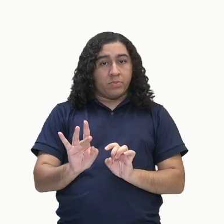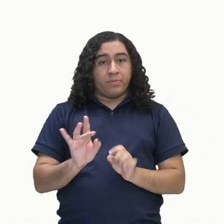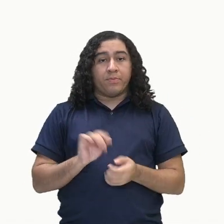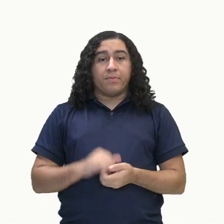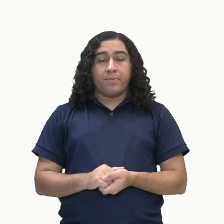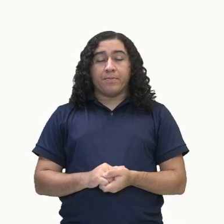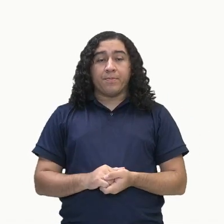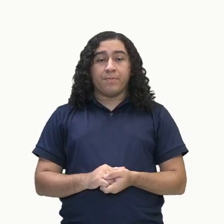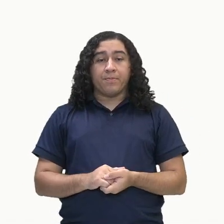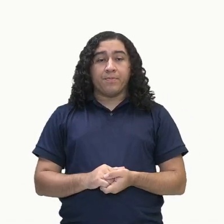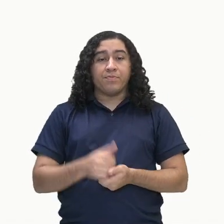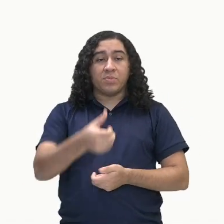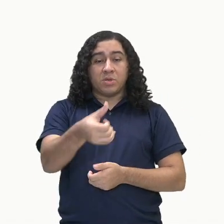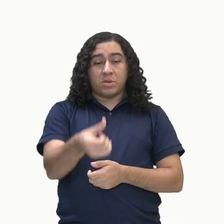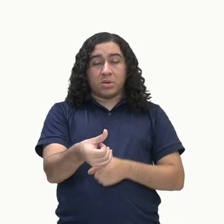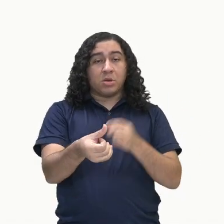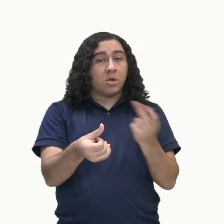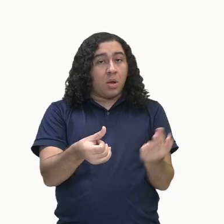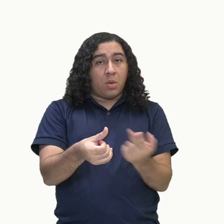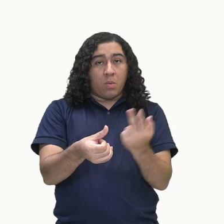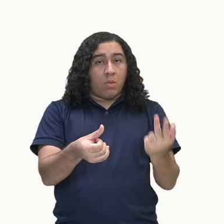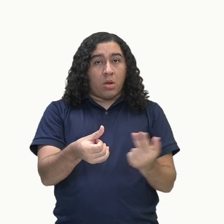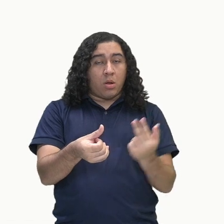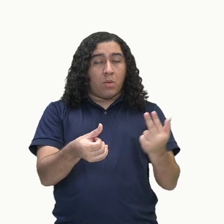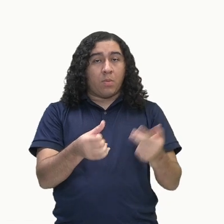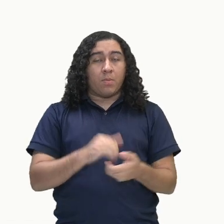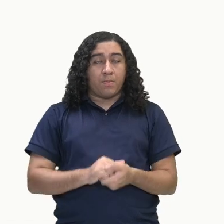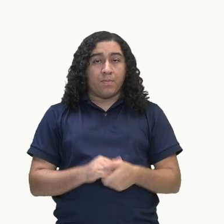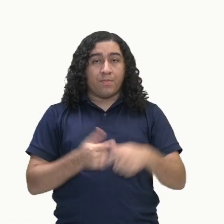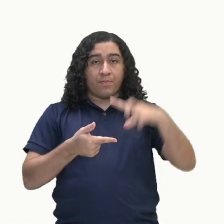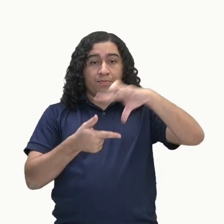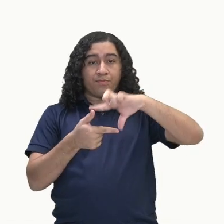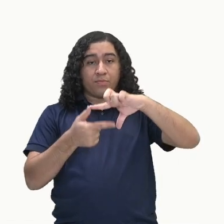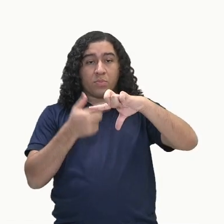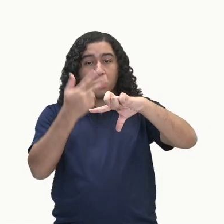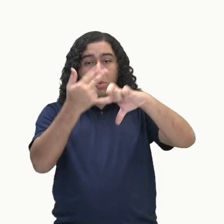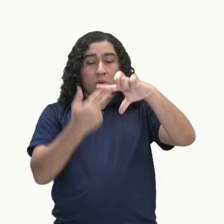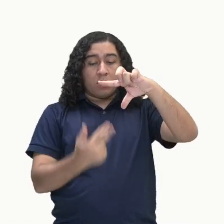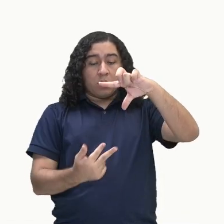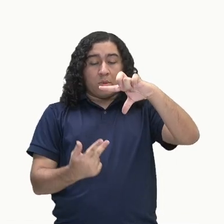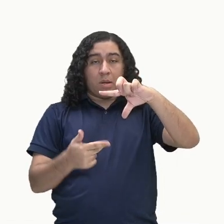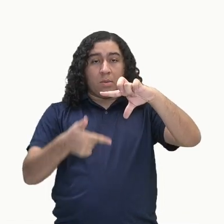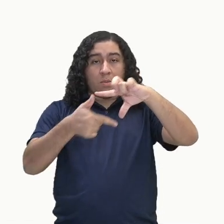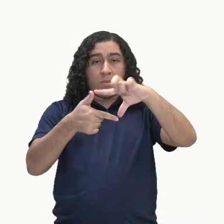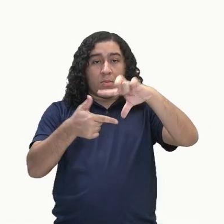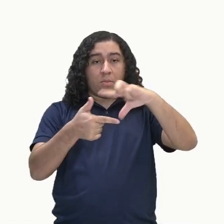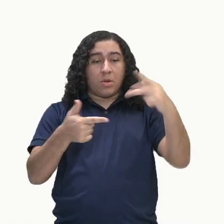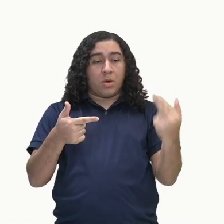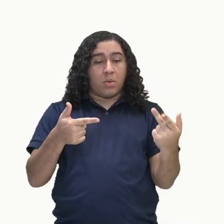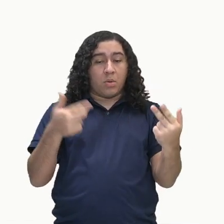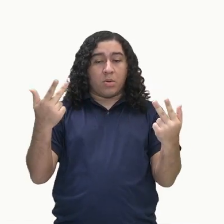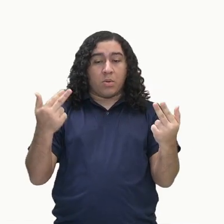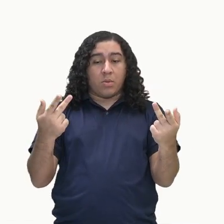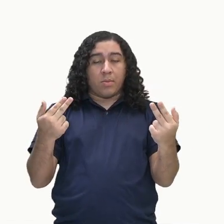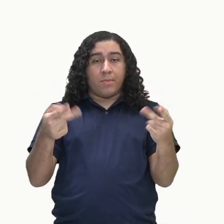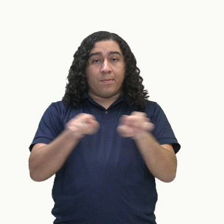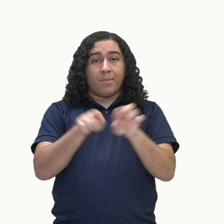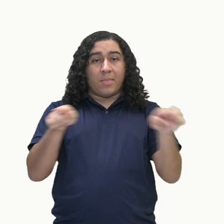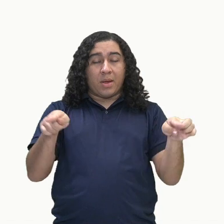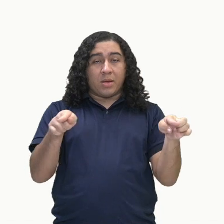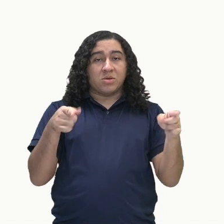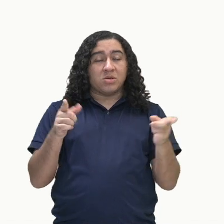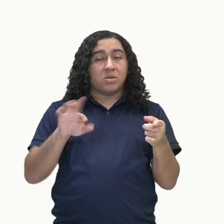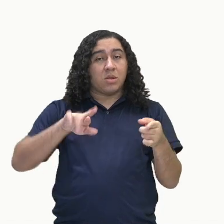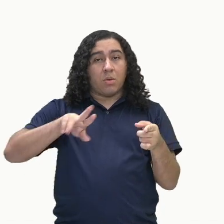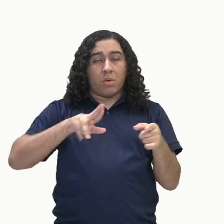mesma coisa, este é igual a este e este é igual a este, porém não possuem os 4 lados com